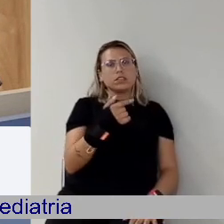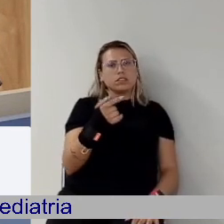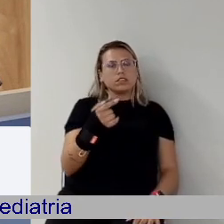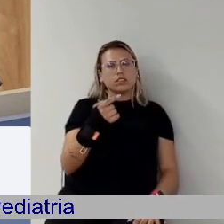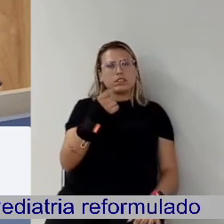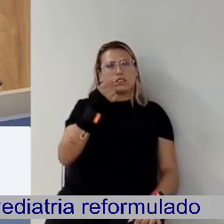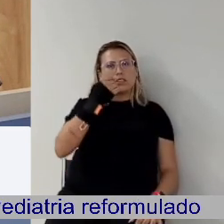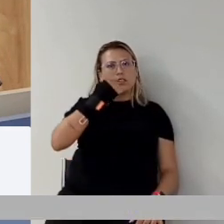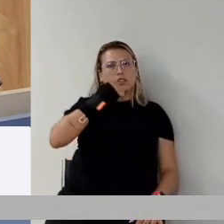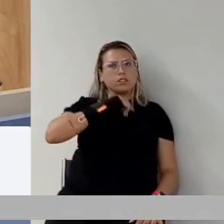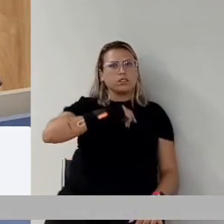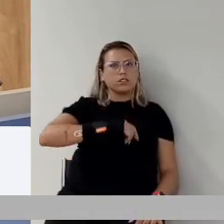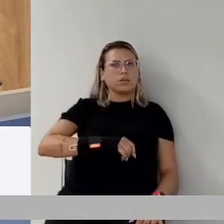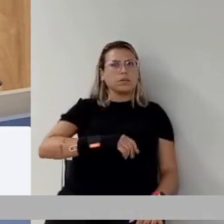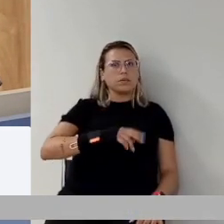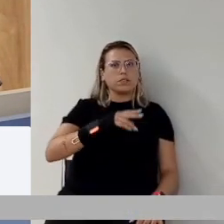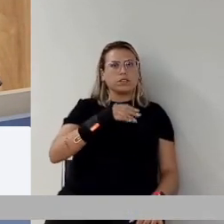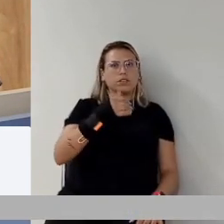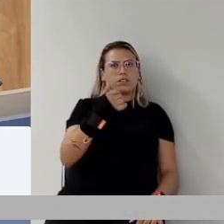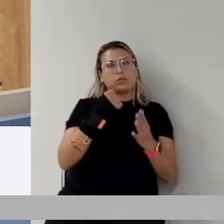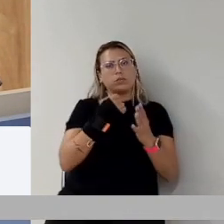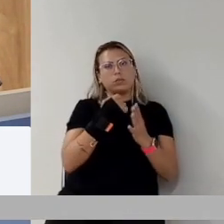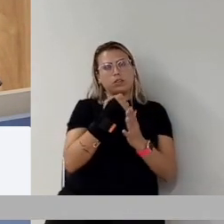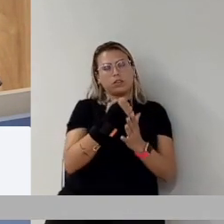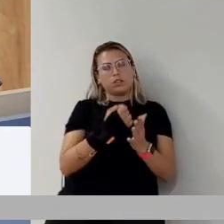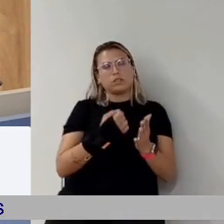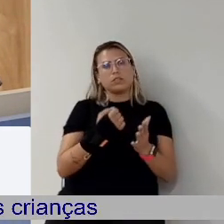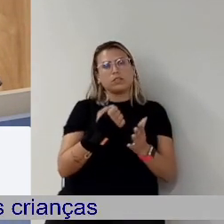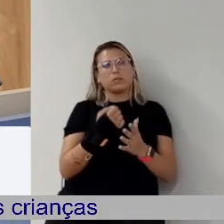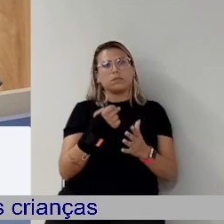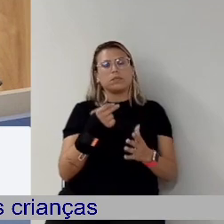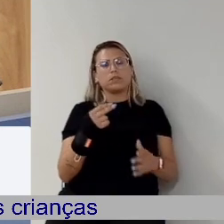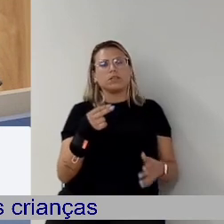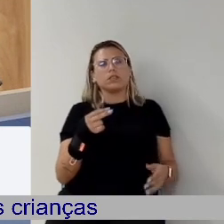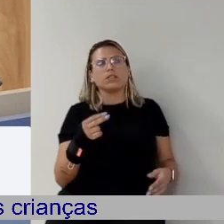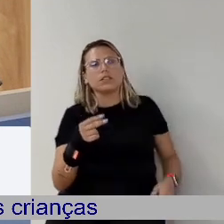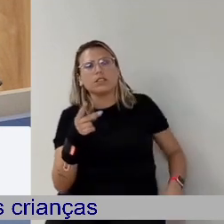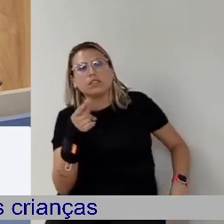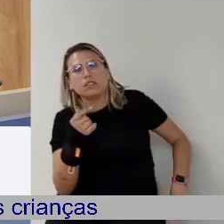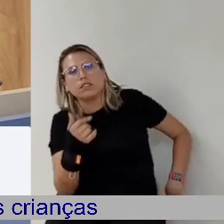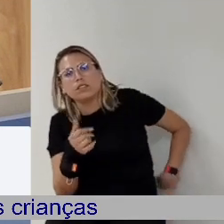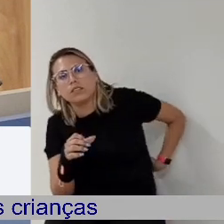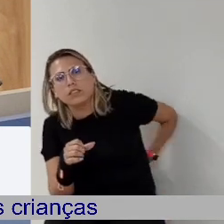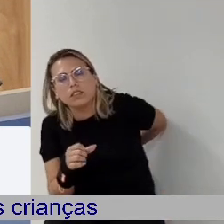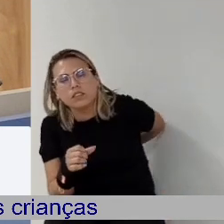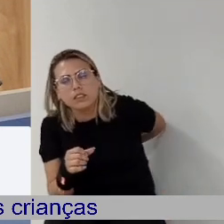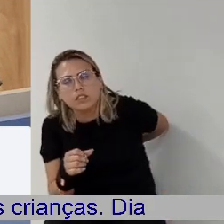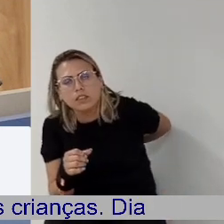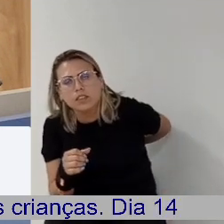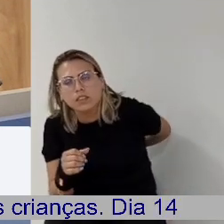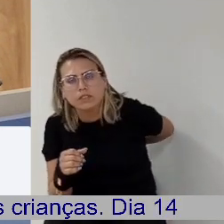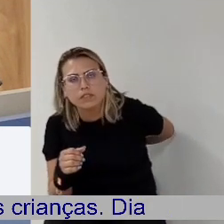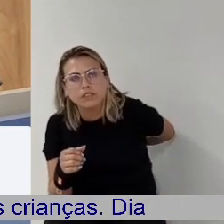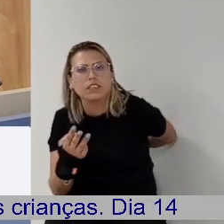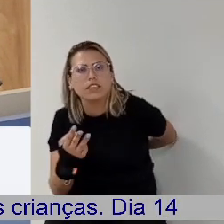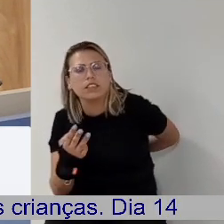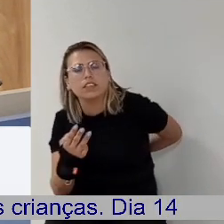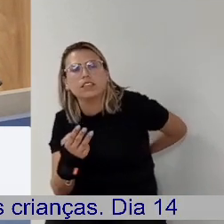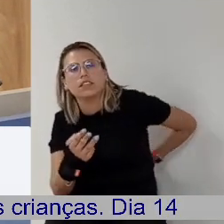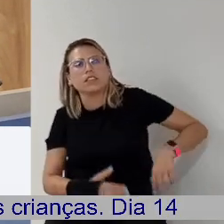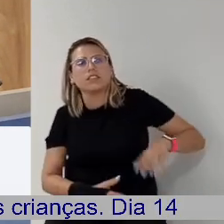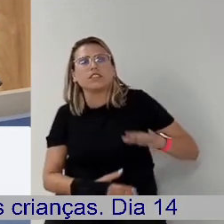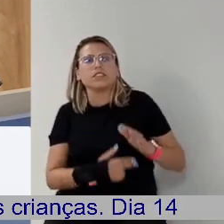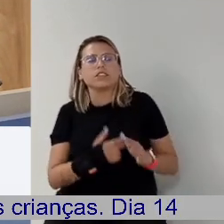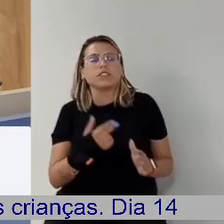endoscopia dia 18 ultrassom e dia 19 ultrassom novamente dia 23 cirurgias mais